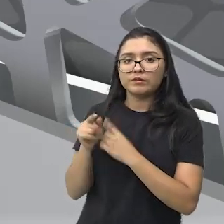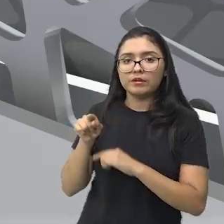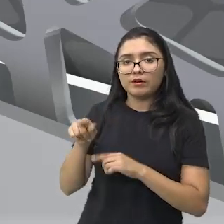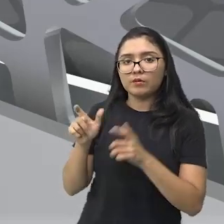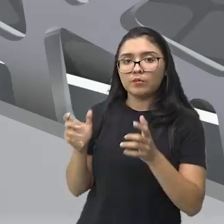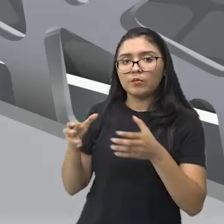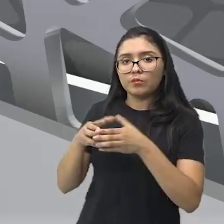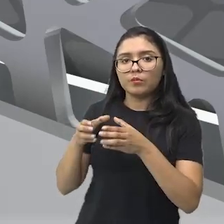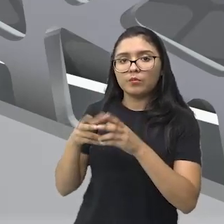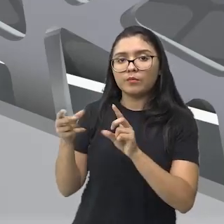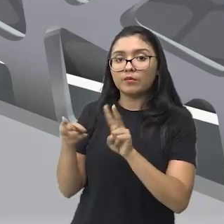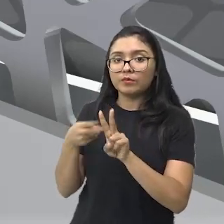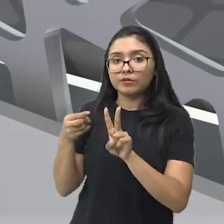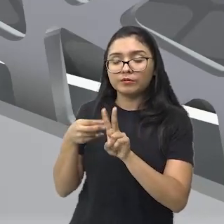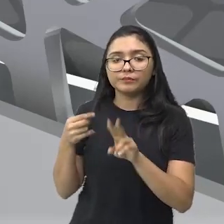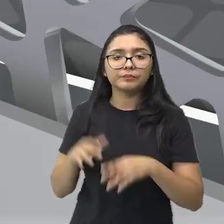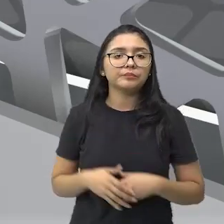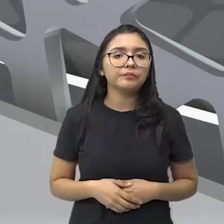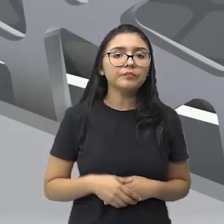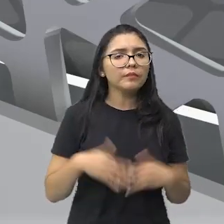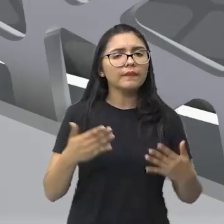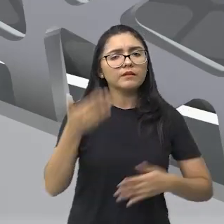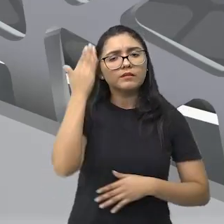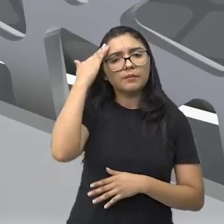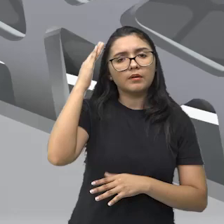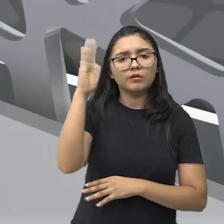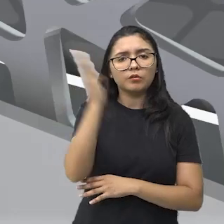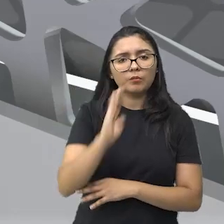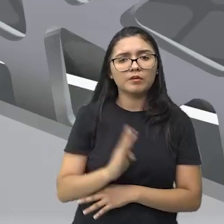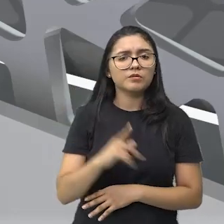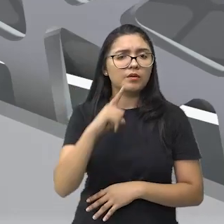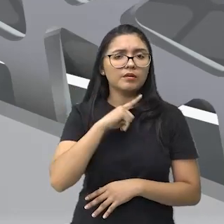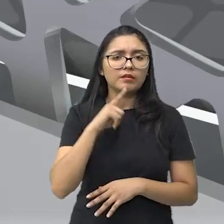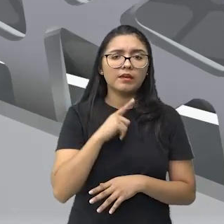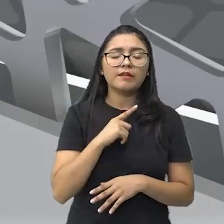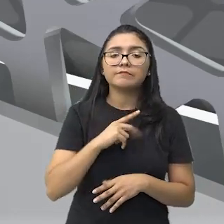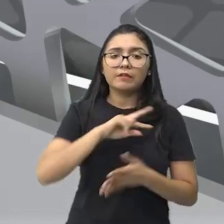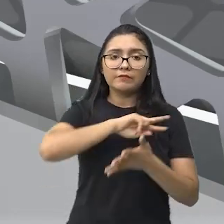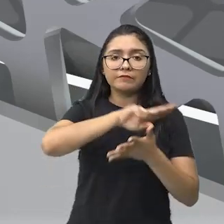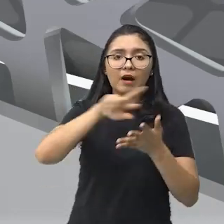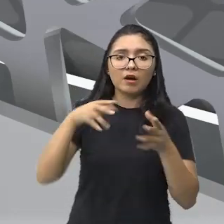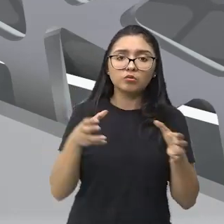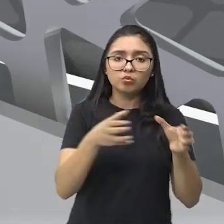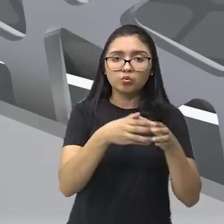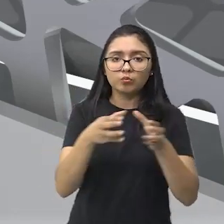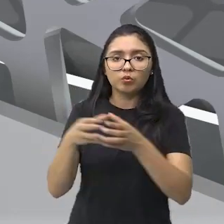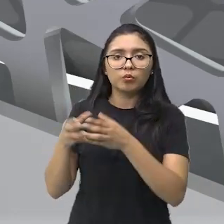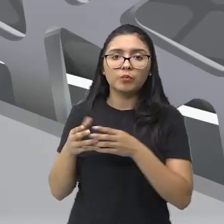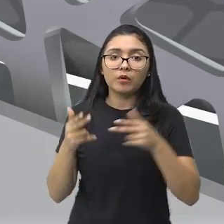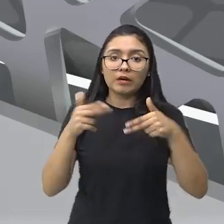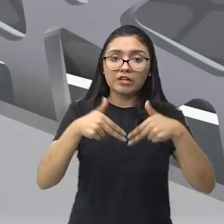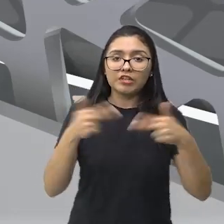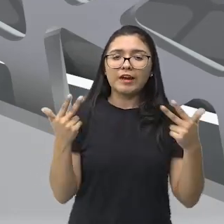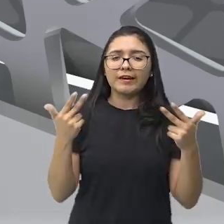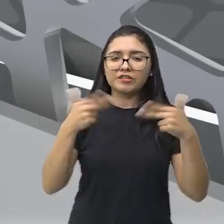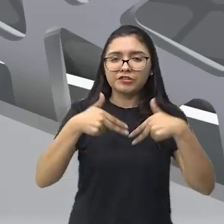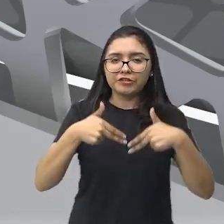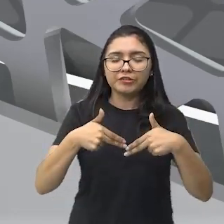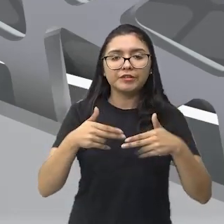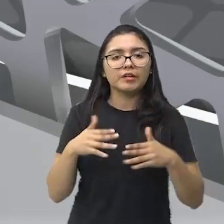indígena. Nós sabemos que o Brasil tem uma grande quantidade de etnias e que o IBGE,